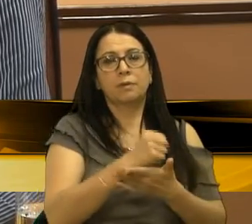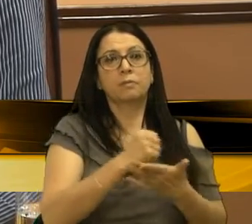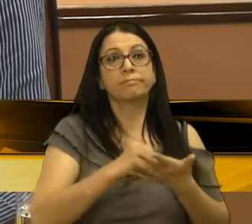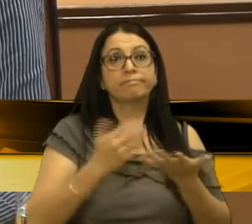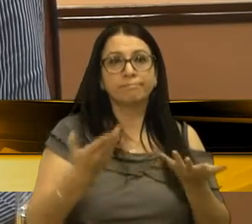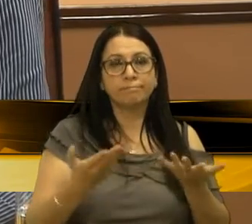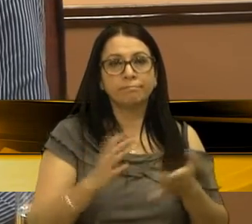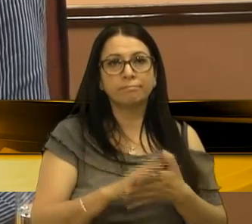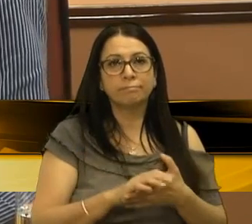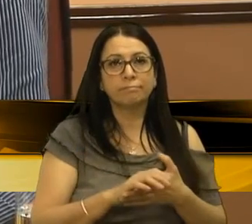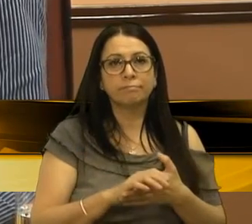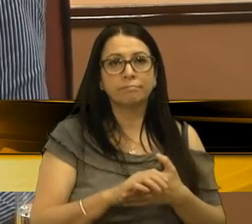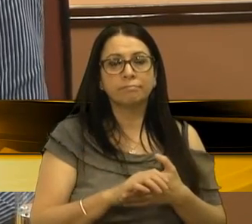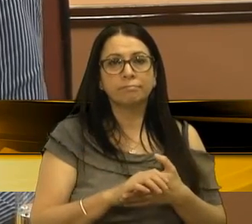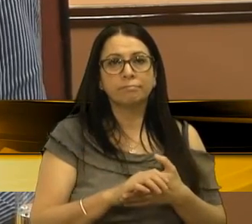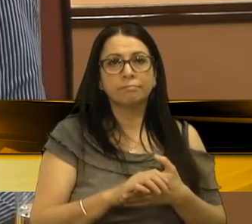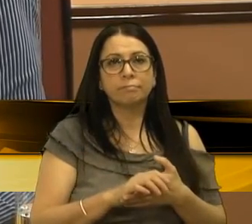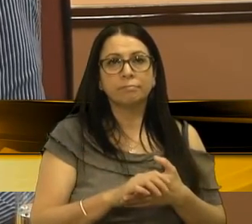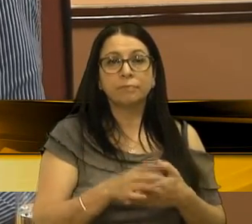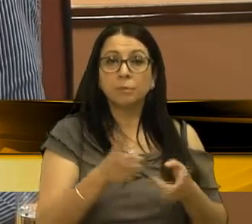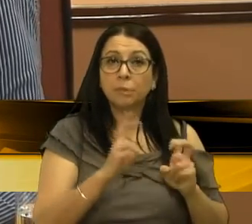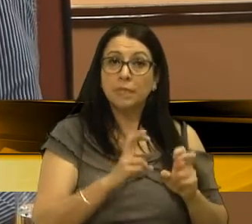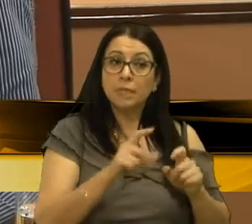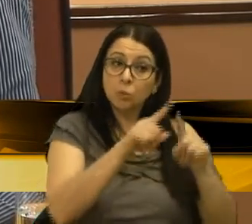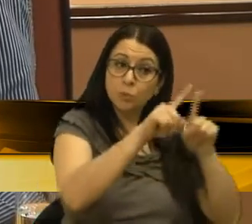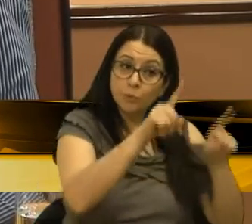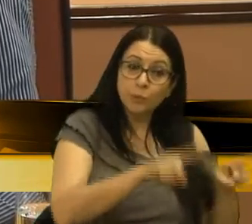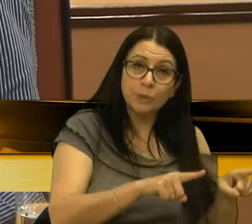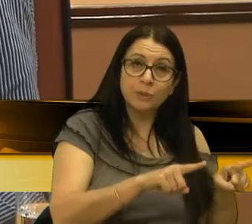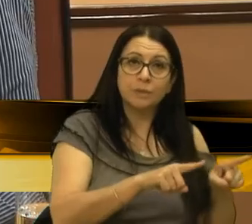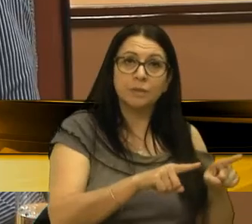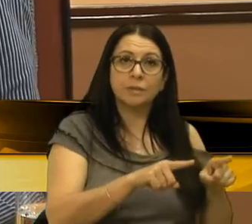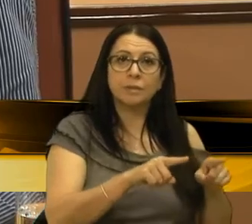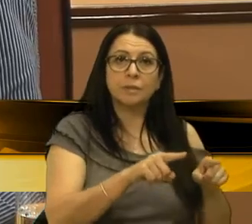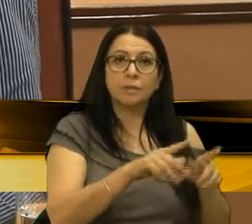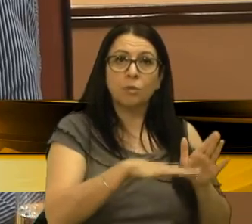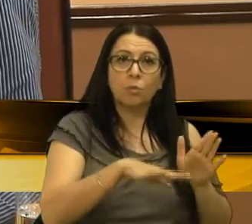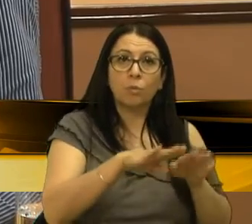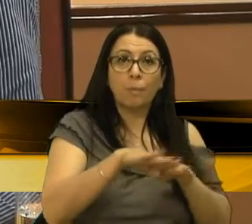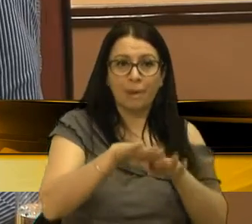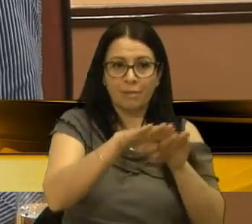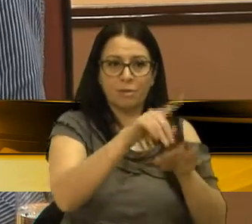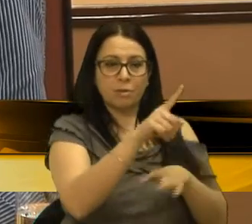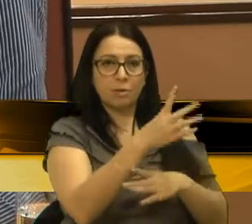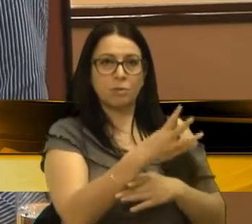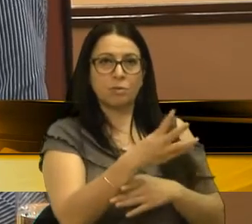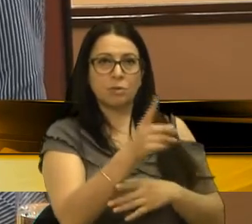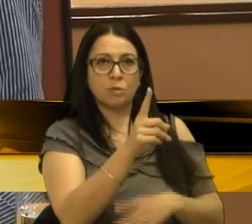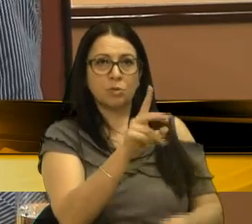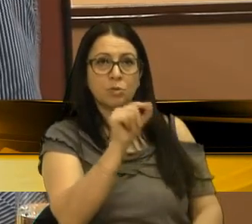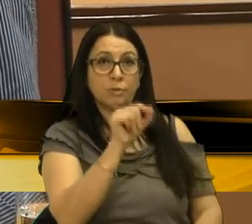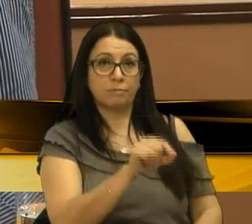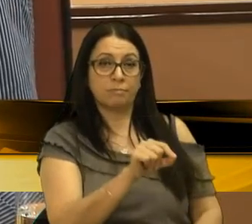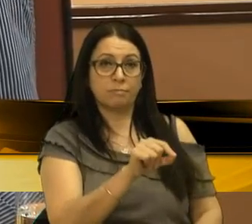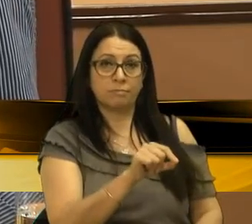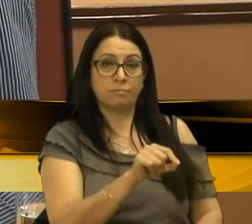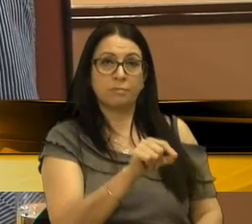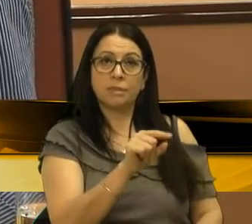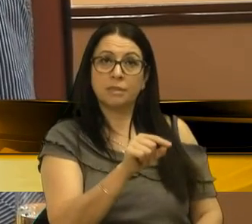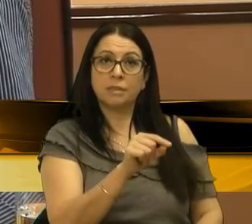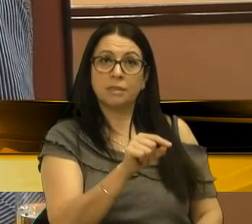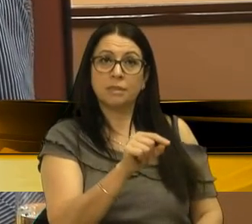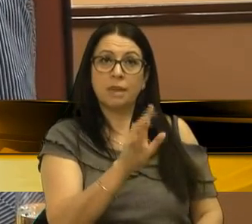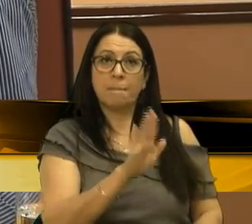né? Então a gente percebe que um funcionário aí de padrão 14, que vai custar mais de 12 mil, né? É muito mais